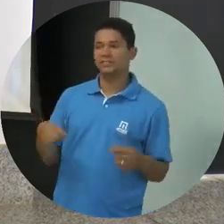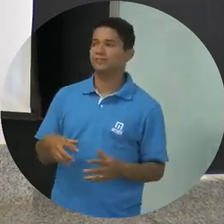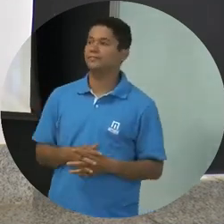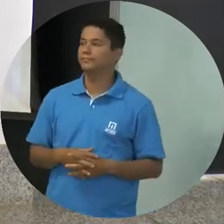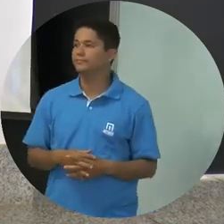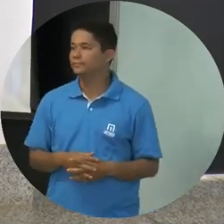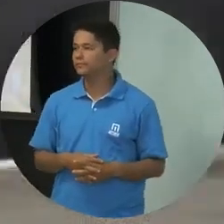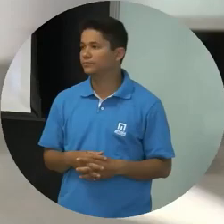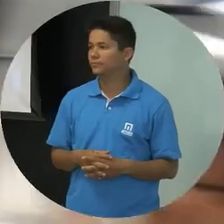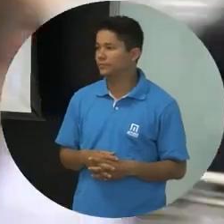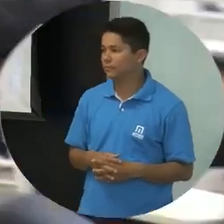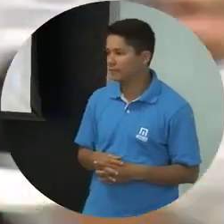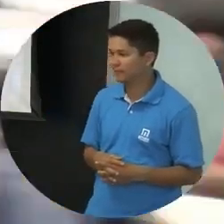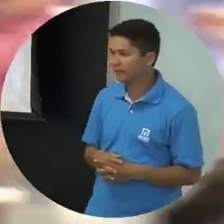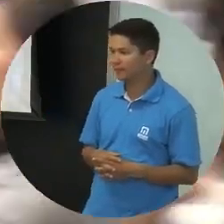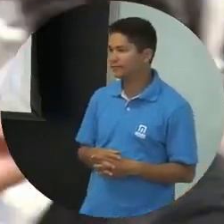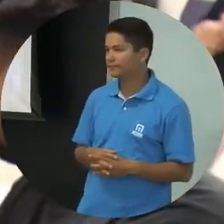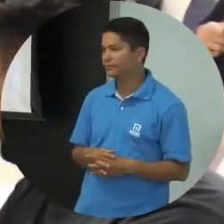Mas